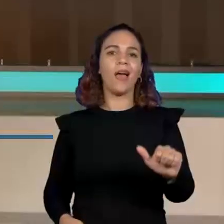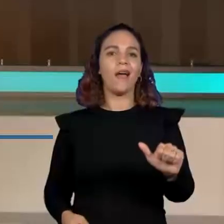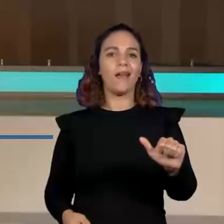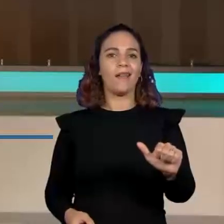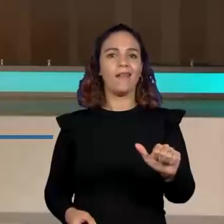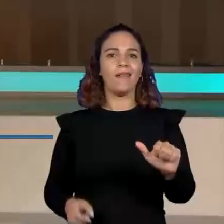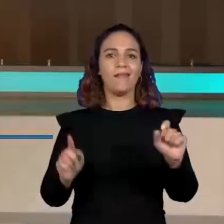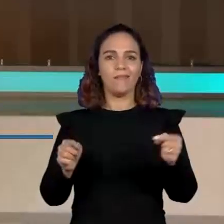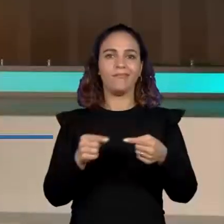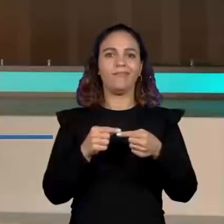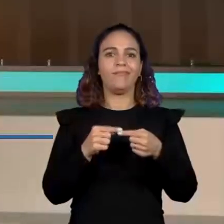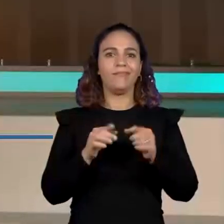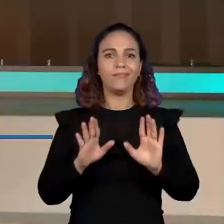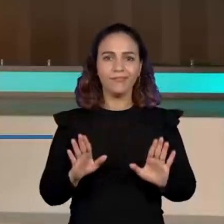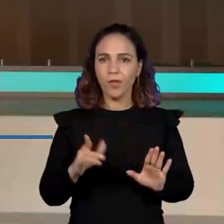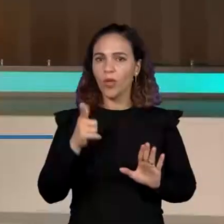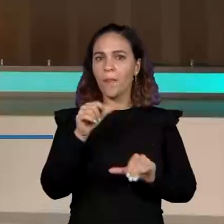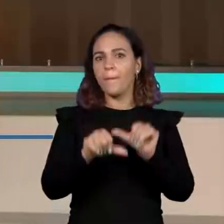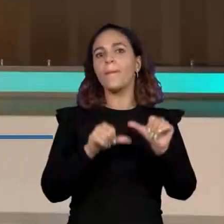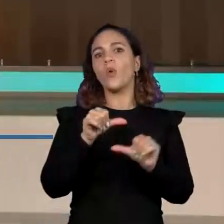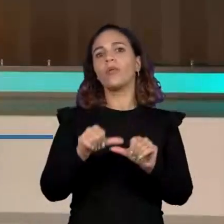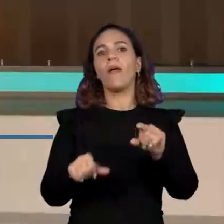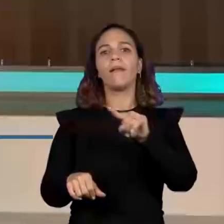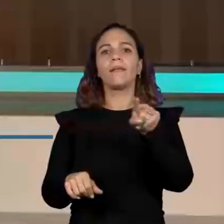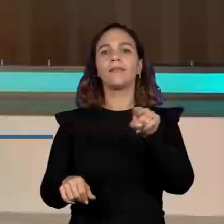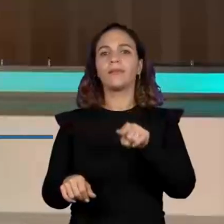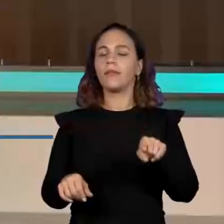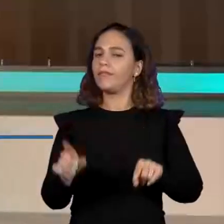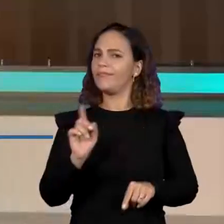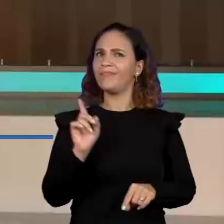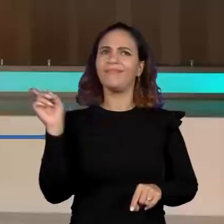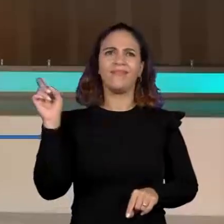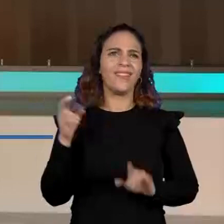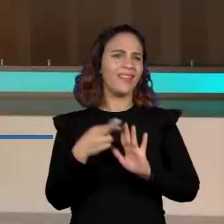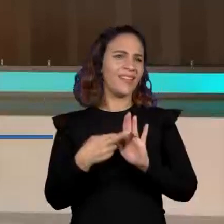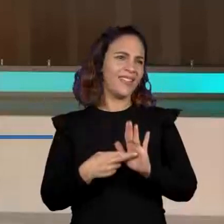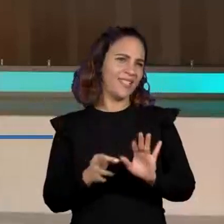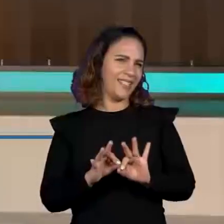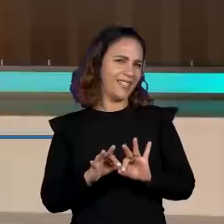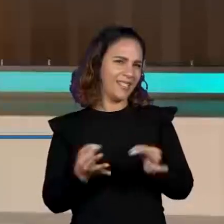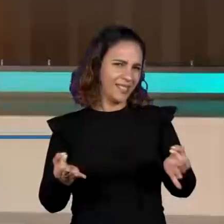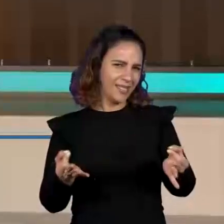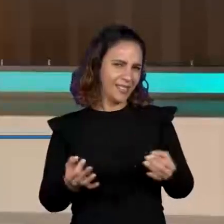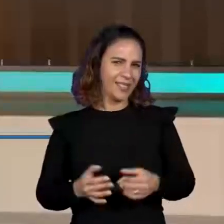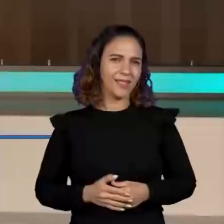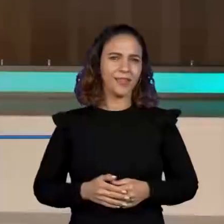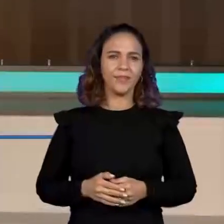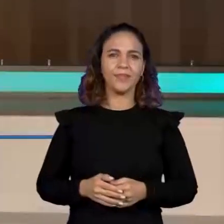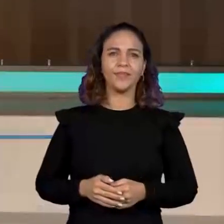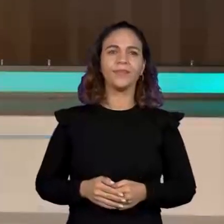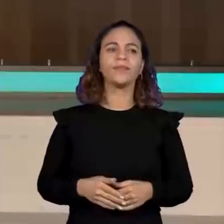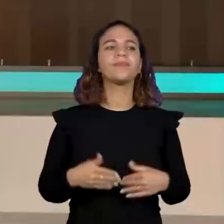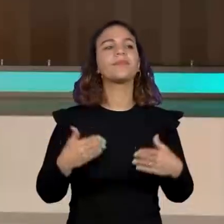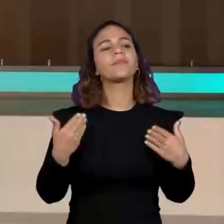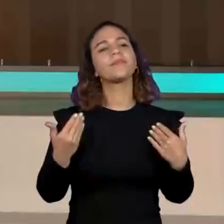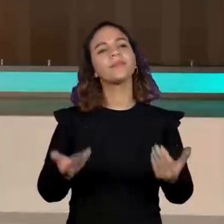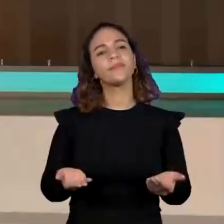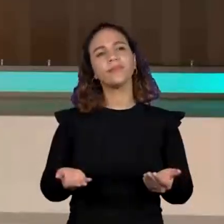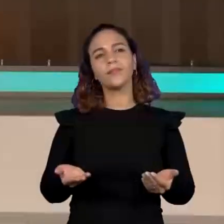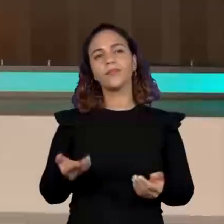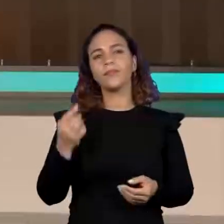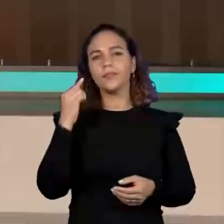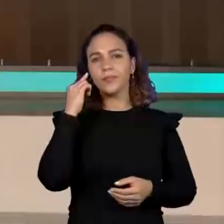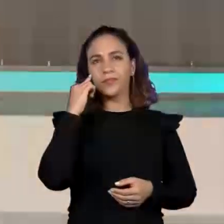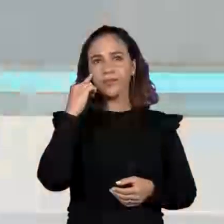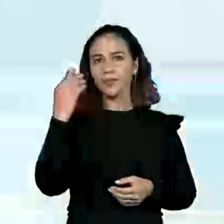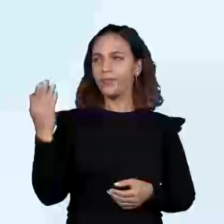com S. Eu não mudo. Essa é a regra, acho que mais simples, né? Então, vamos à resposta da nossa pergunta.